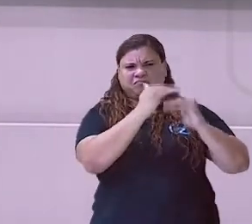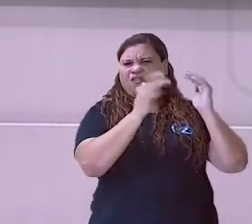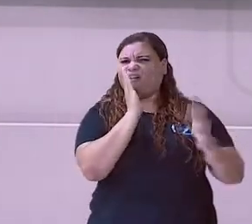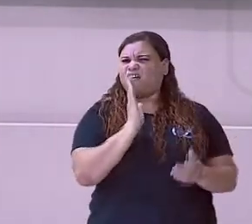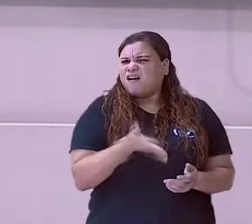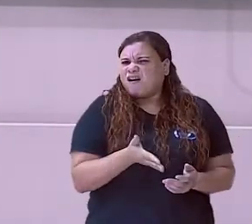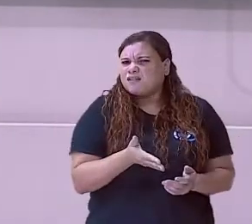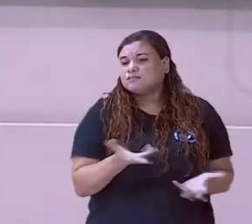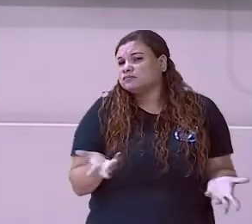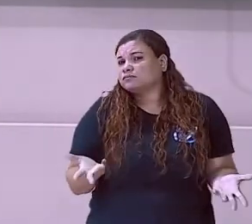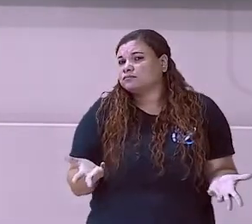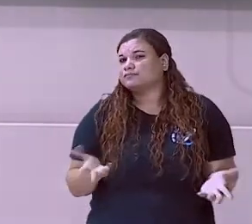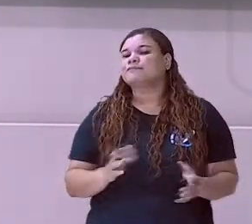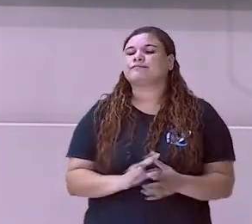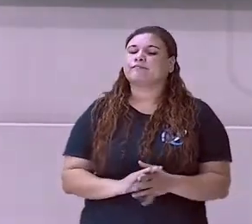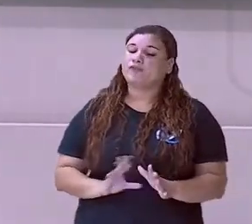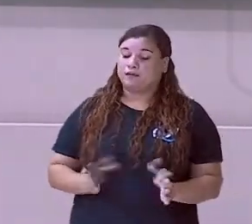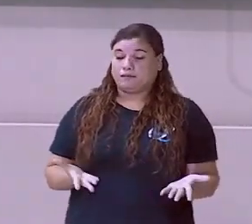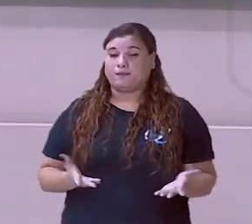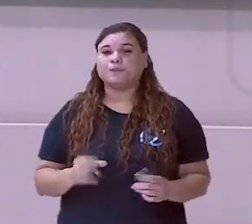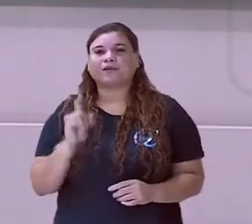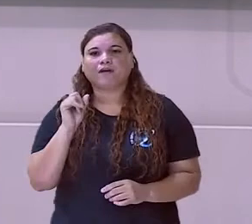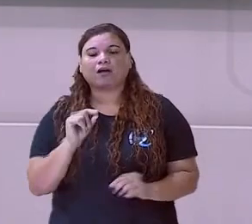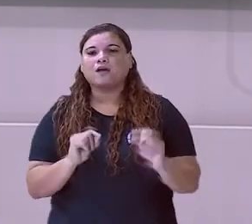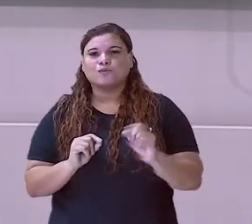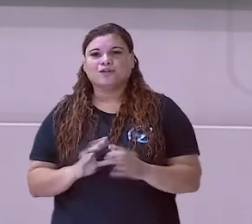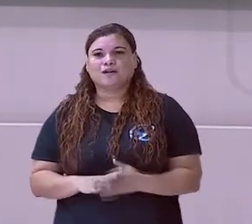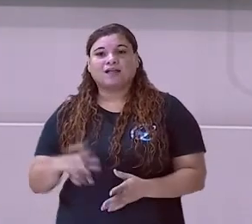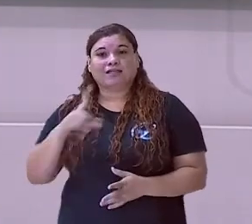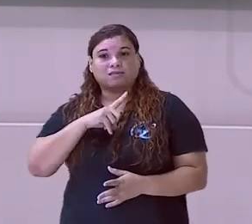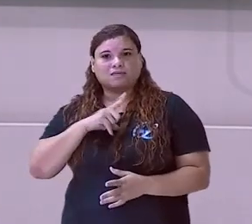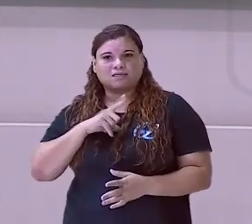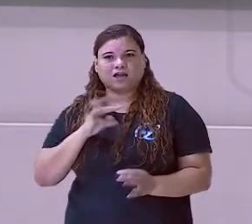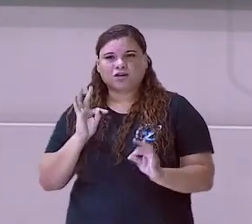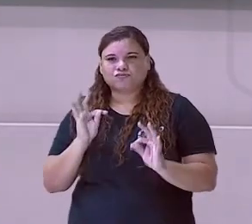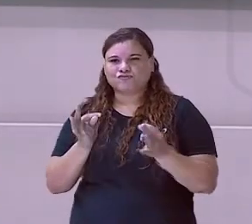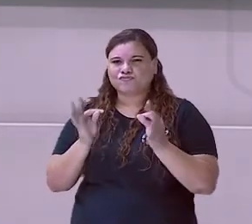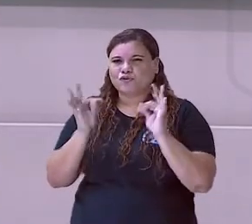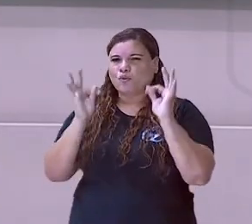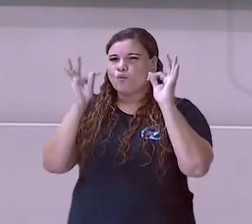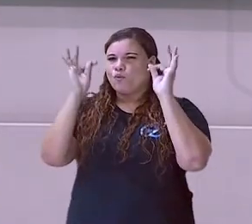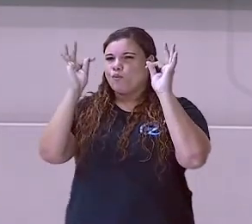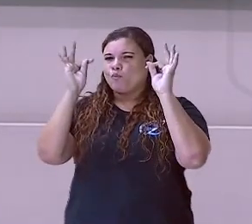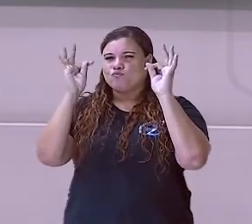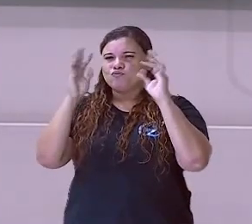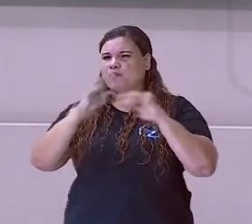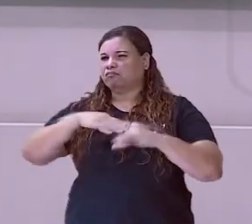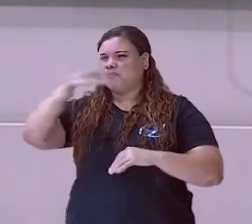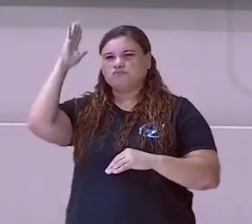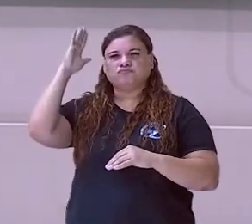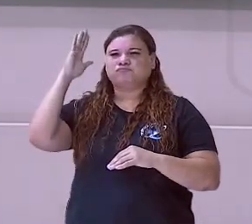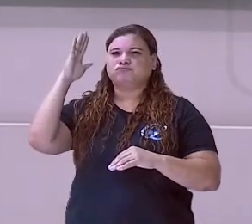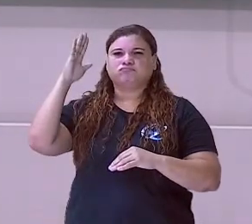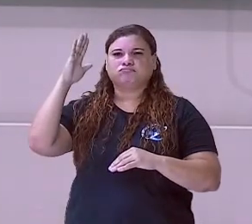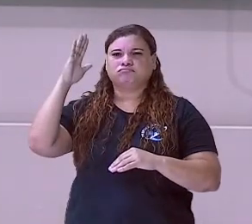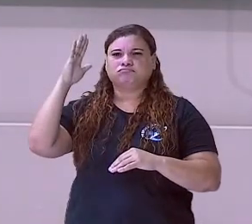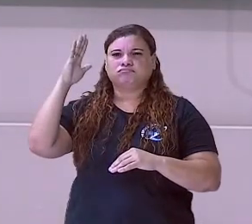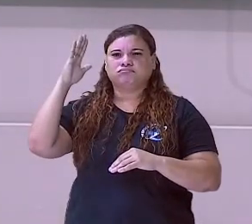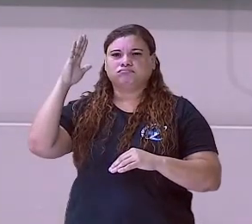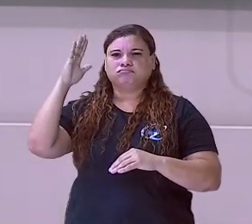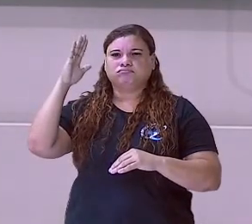tem literalmente o desenvolvimento tecnológico, ele tem que dominar isso, então o Brasil está aí.